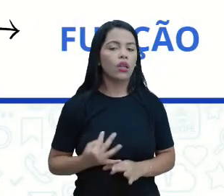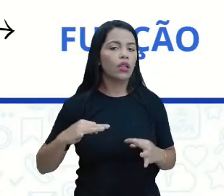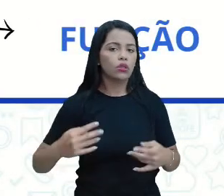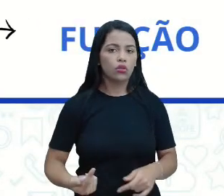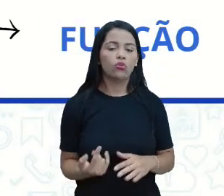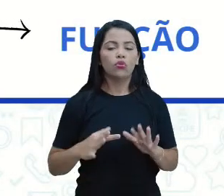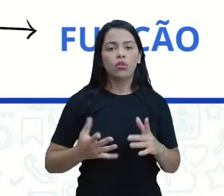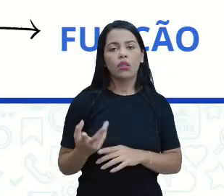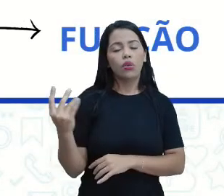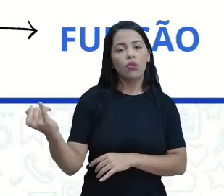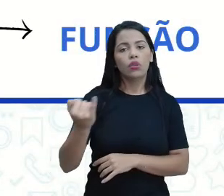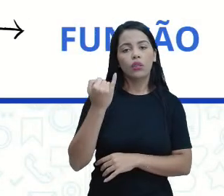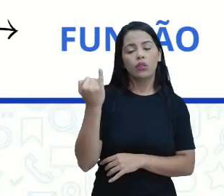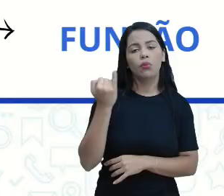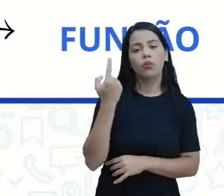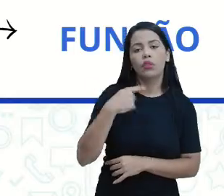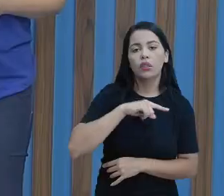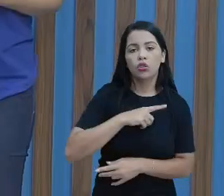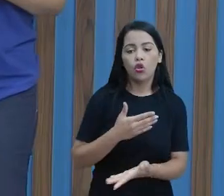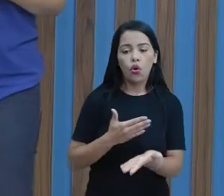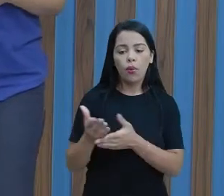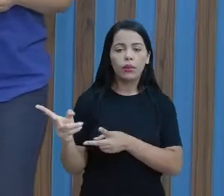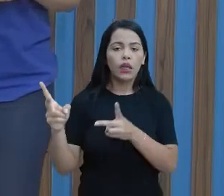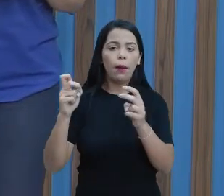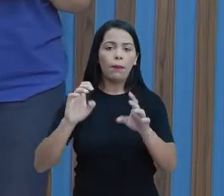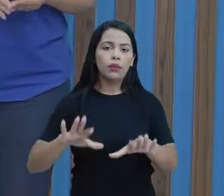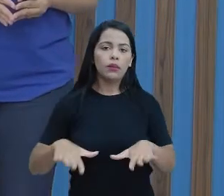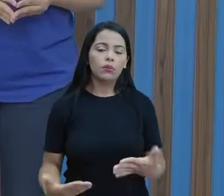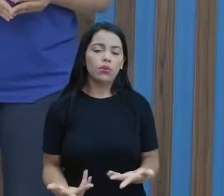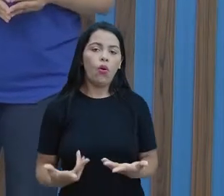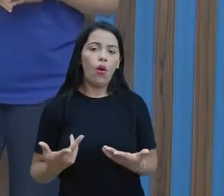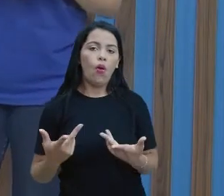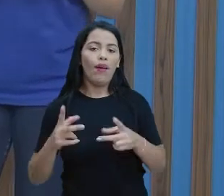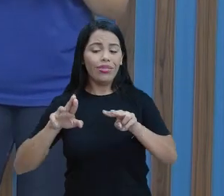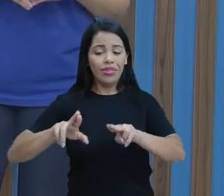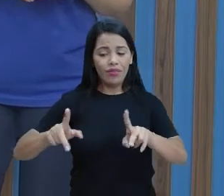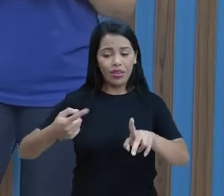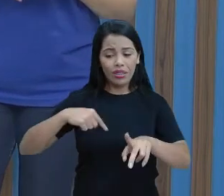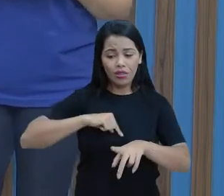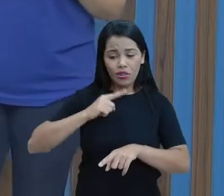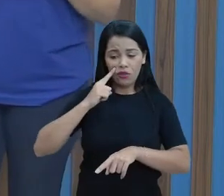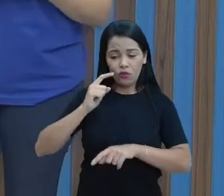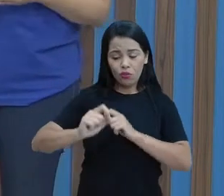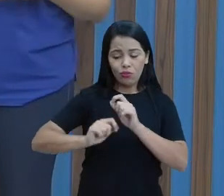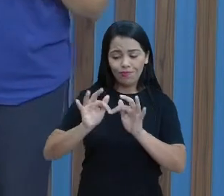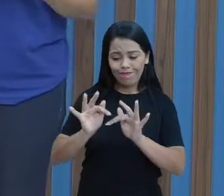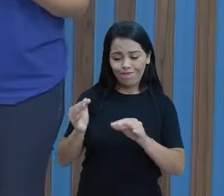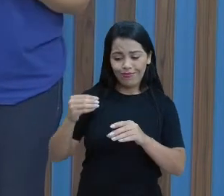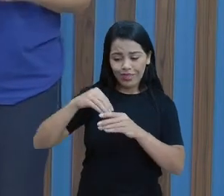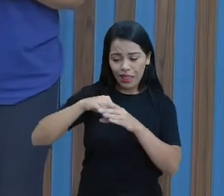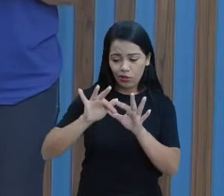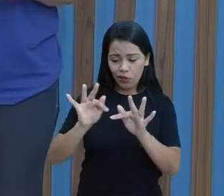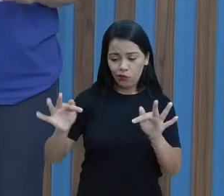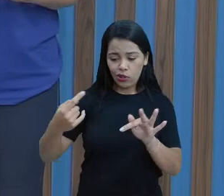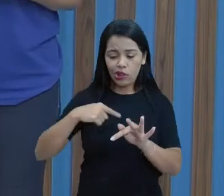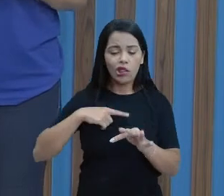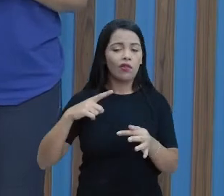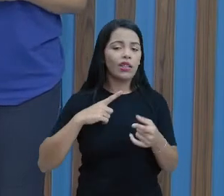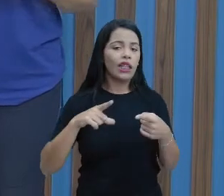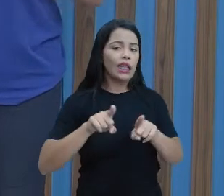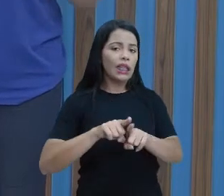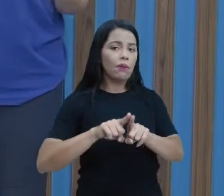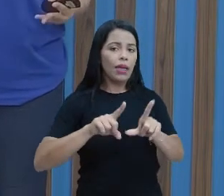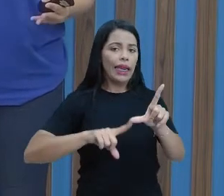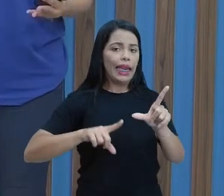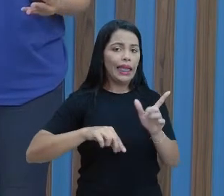começar a perceber a diferença. A gente viu que na função, a gente também vai ter letras para representar números que a gente